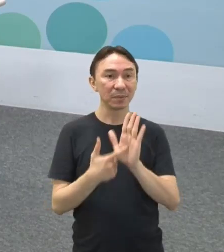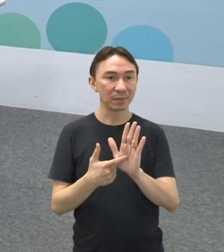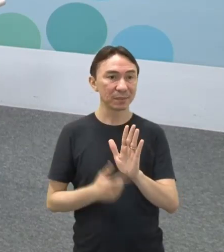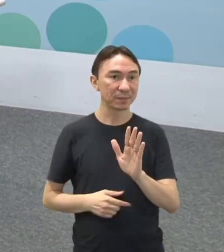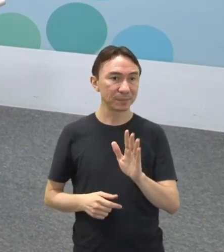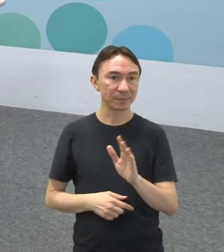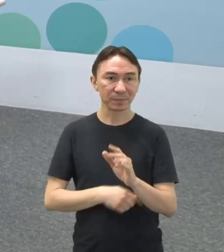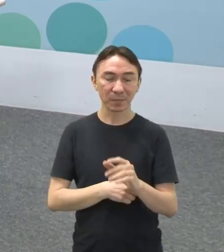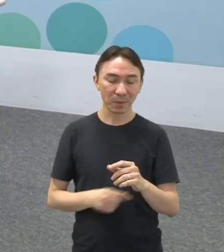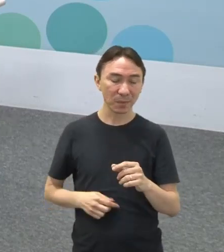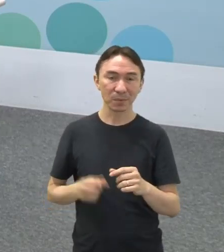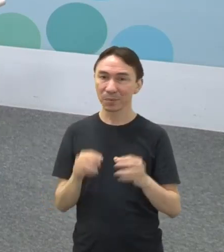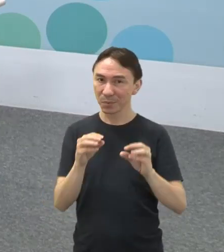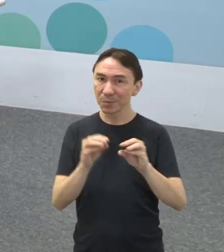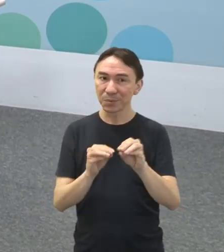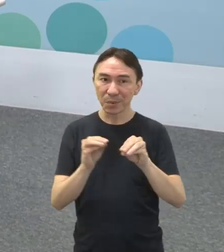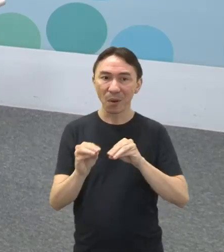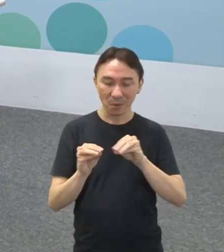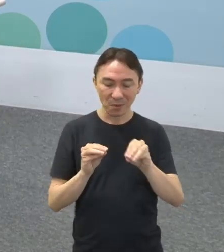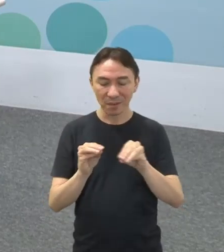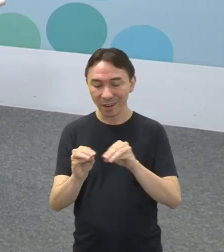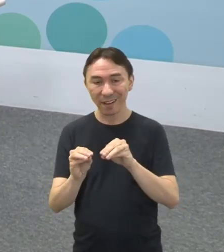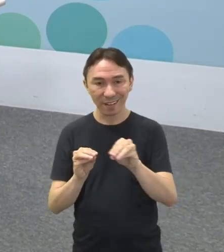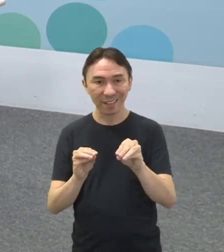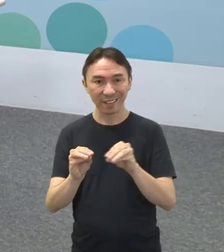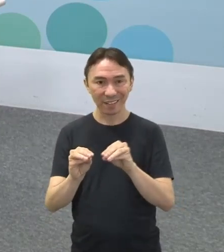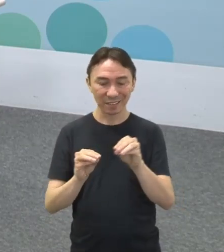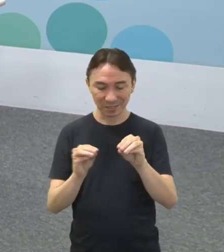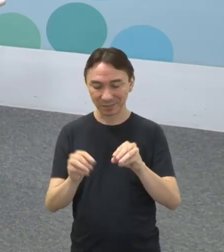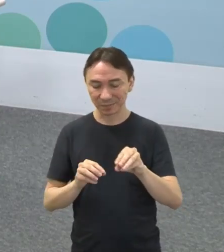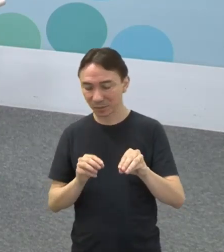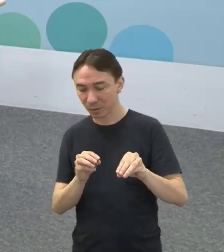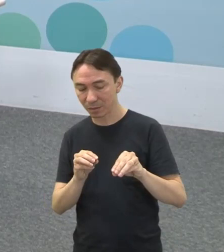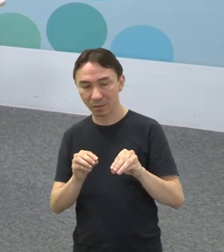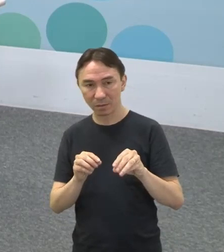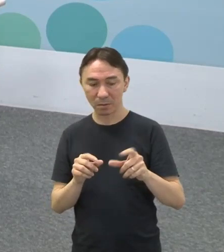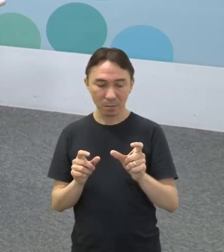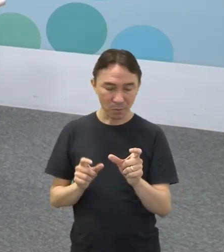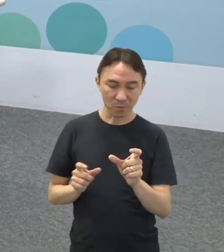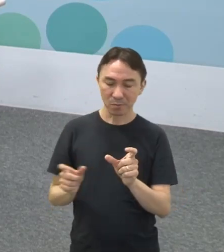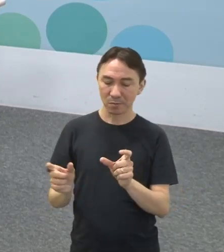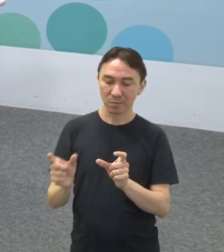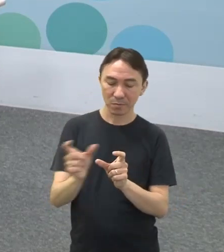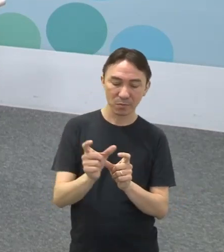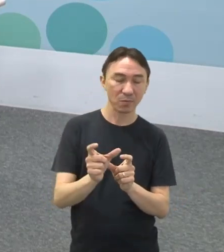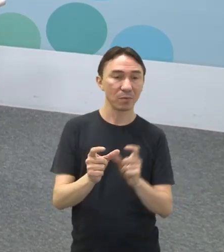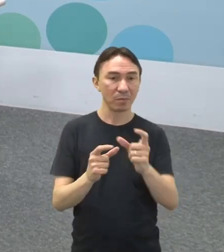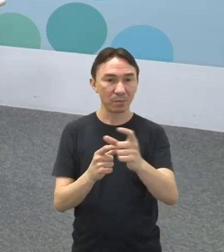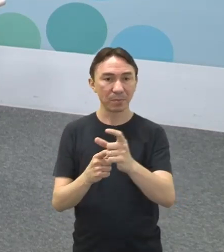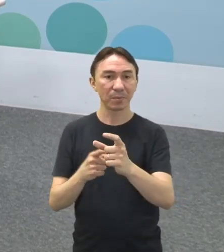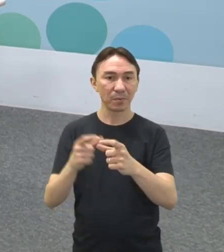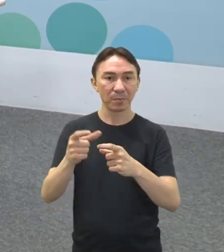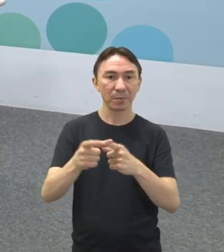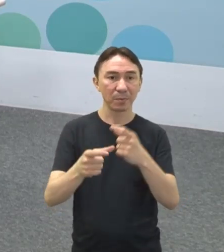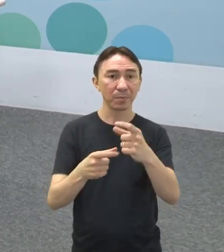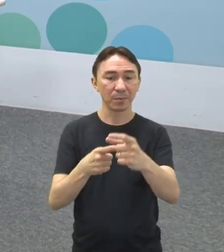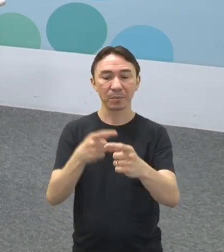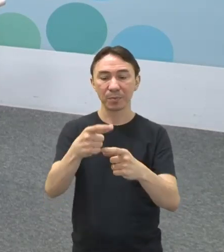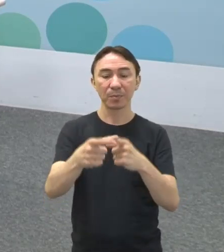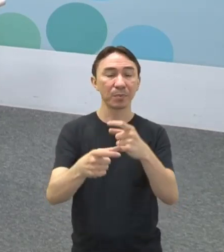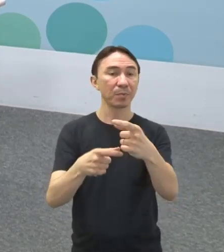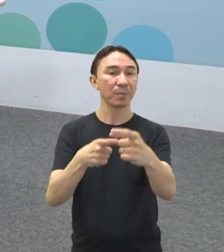partindo da nossa concepção de tornar real né e significativo